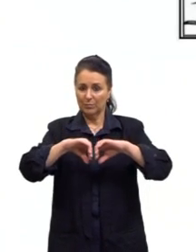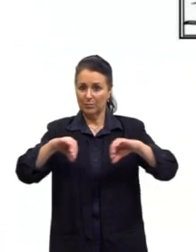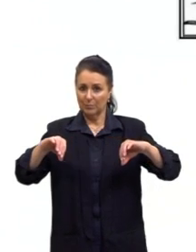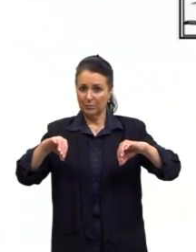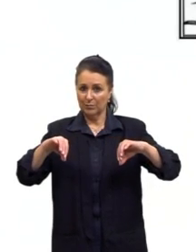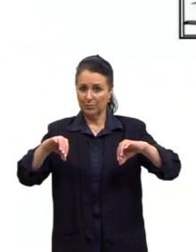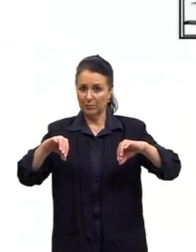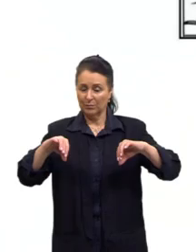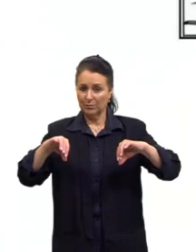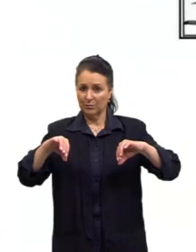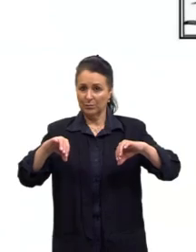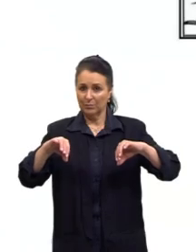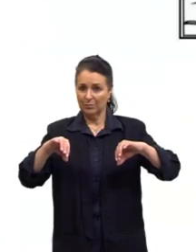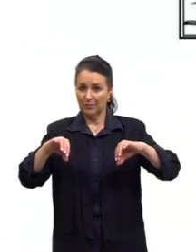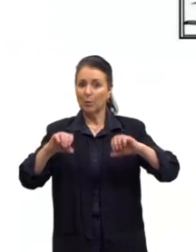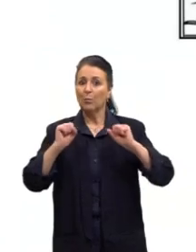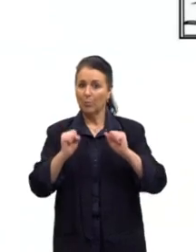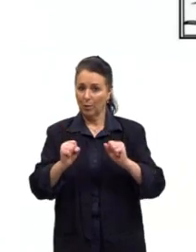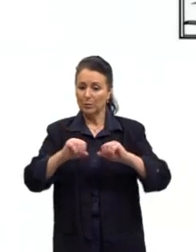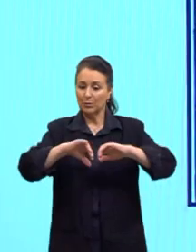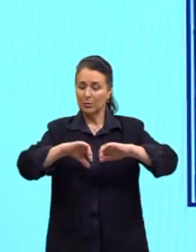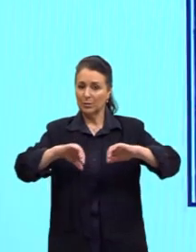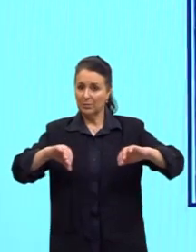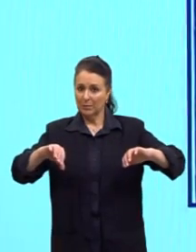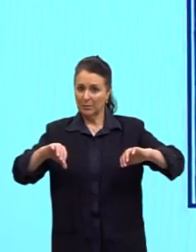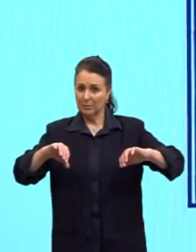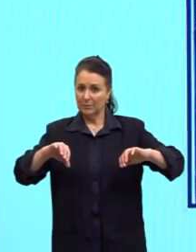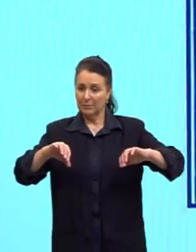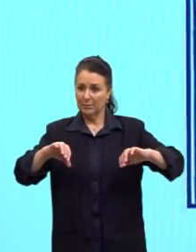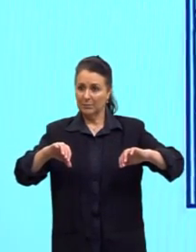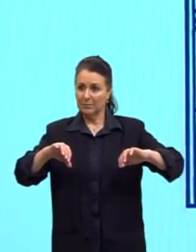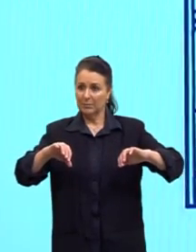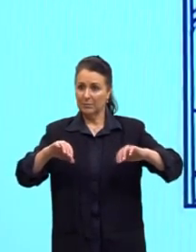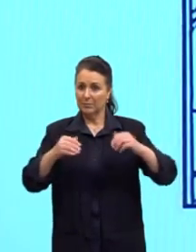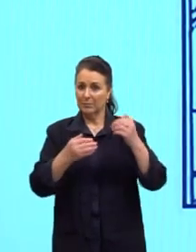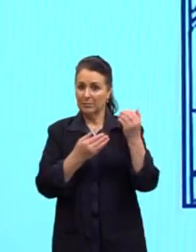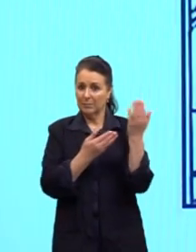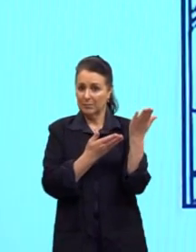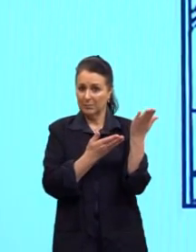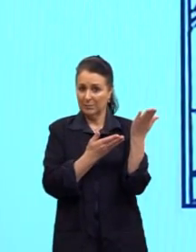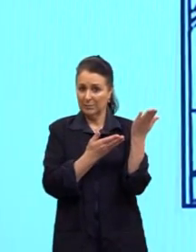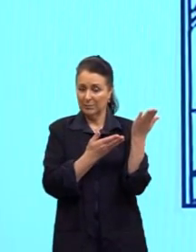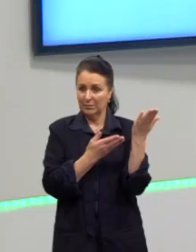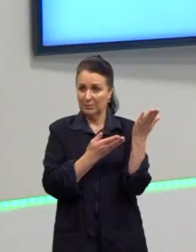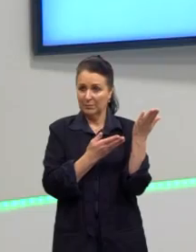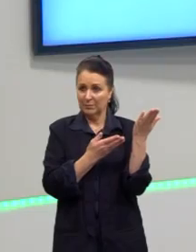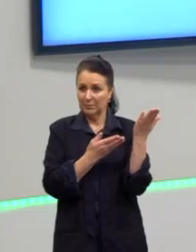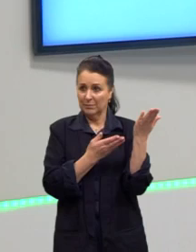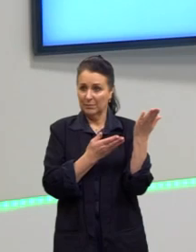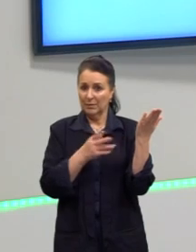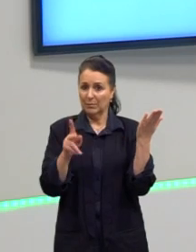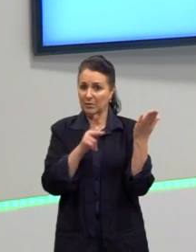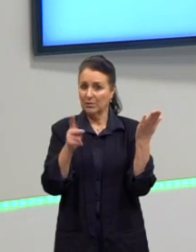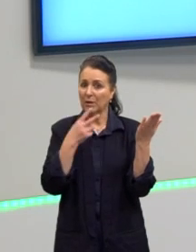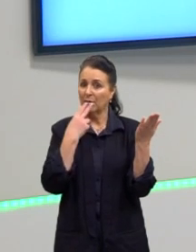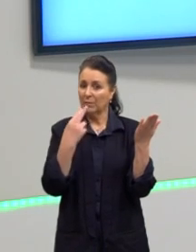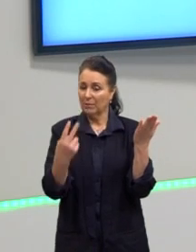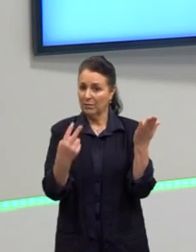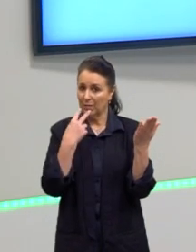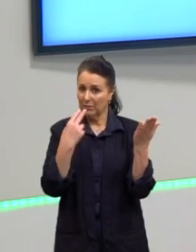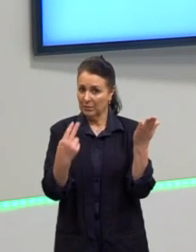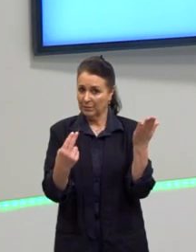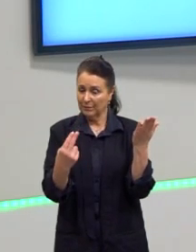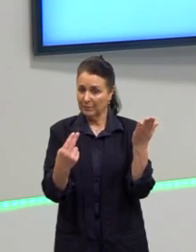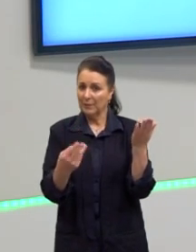separáveis eu posso separar o wake up eu posso separar get up Mix up eu posso separar todos esses aqui